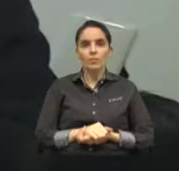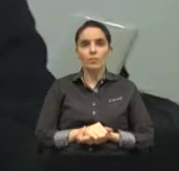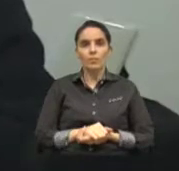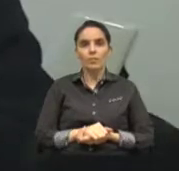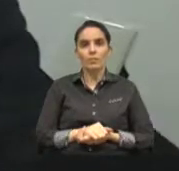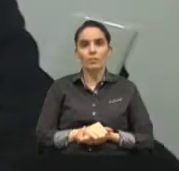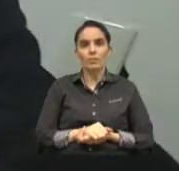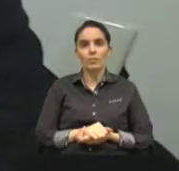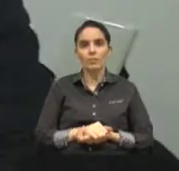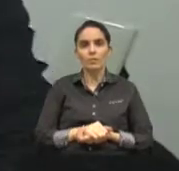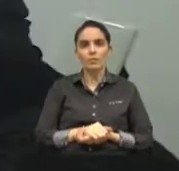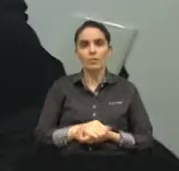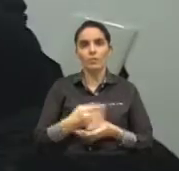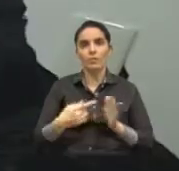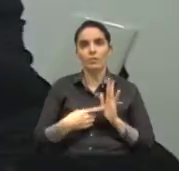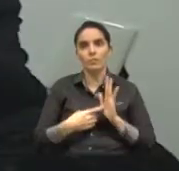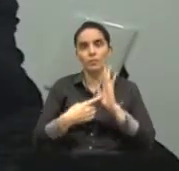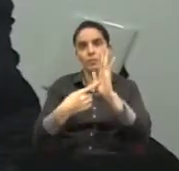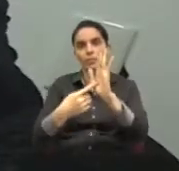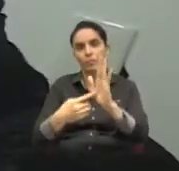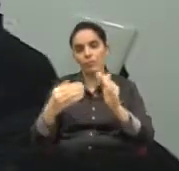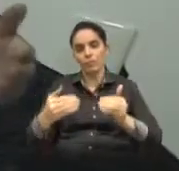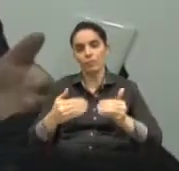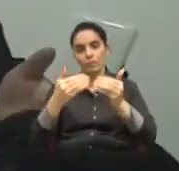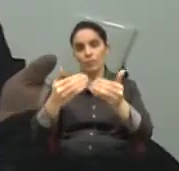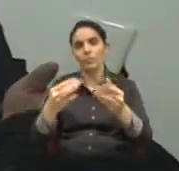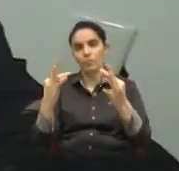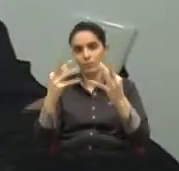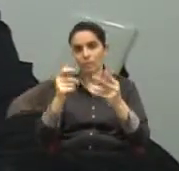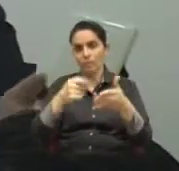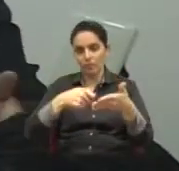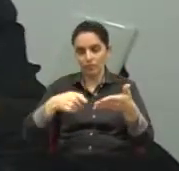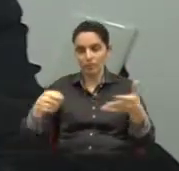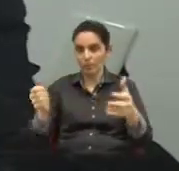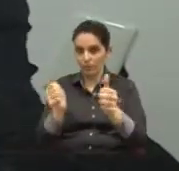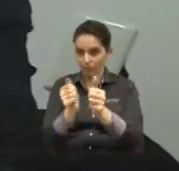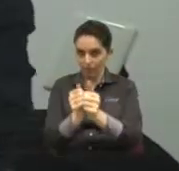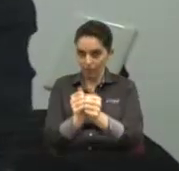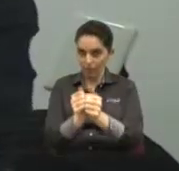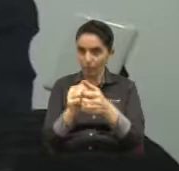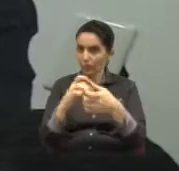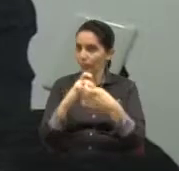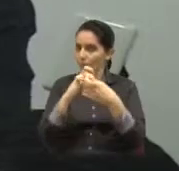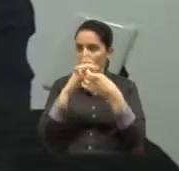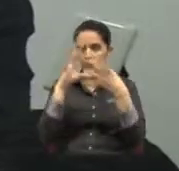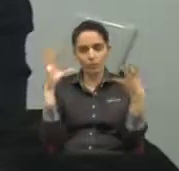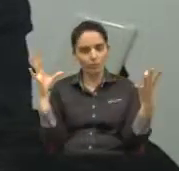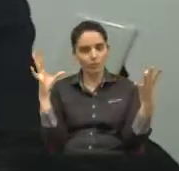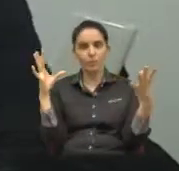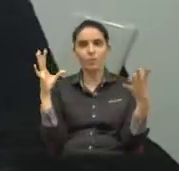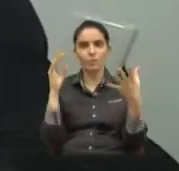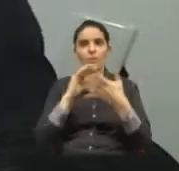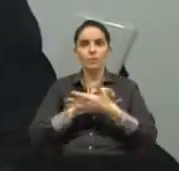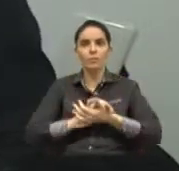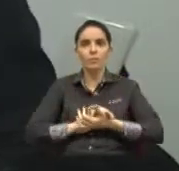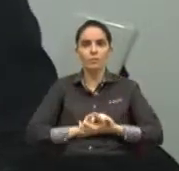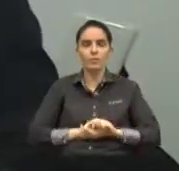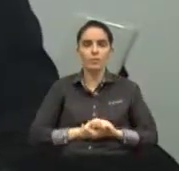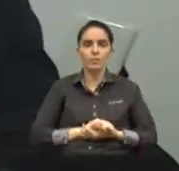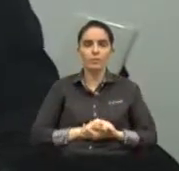essa moção, e todos aqueles que puderem assinar conjuntamente essa moção de